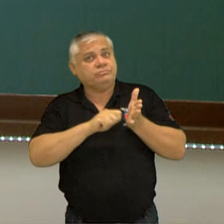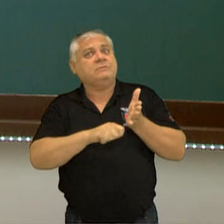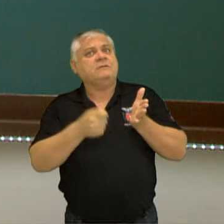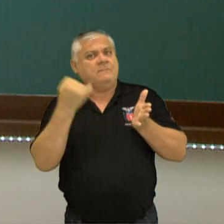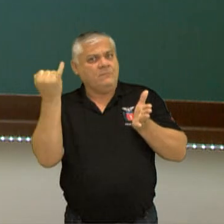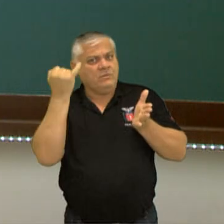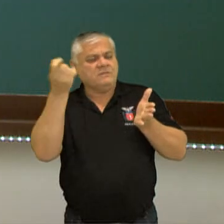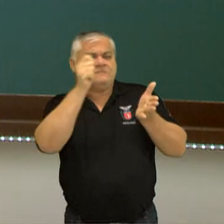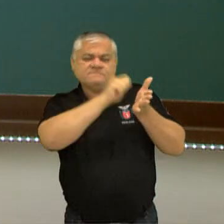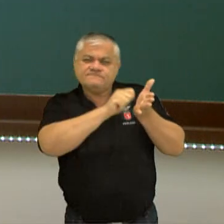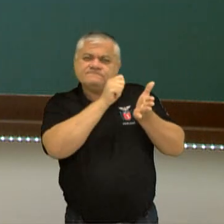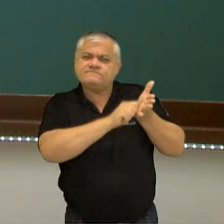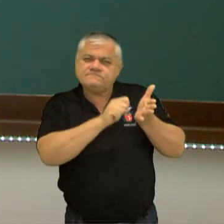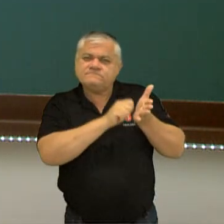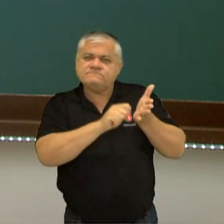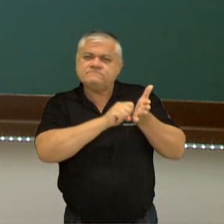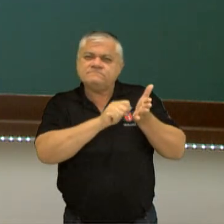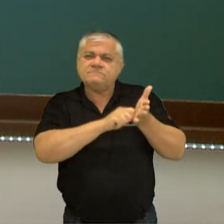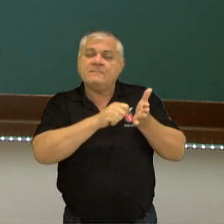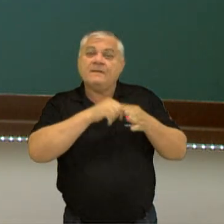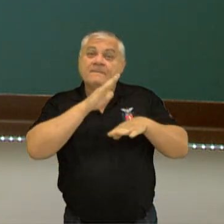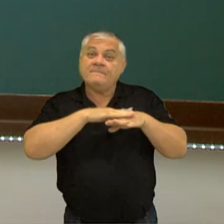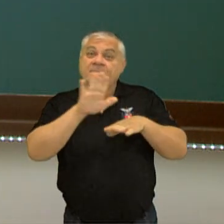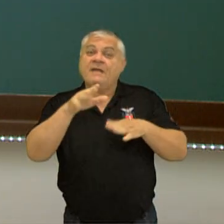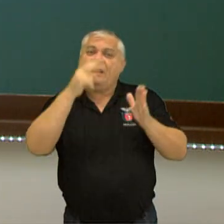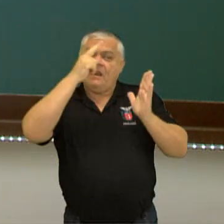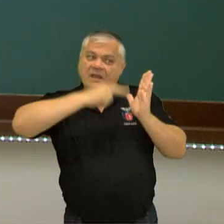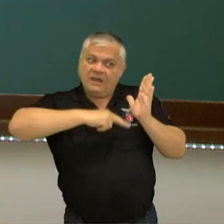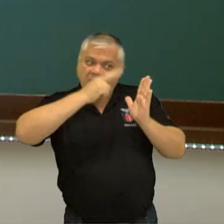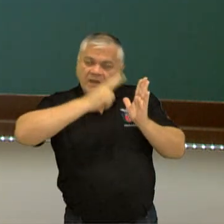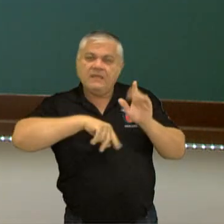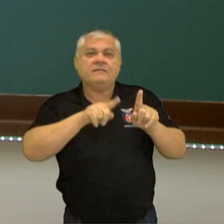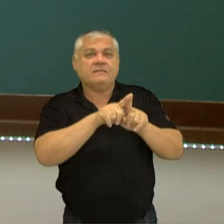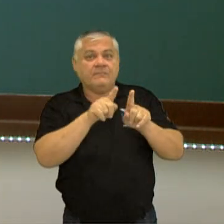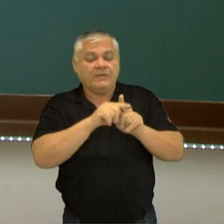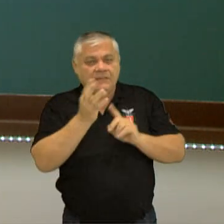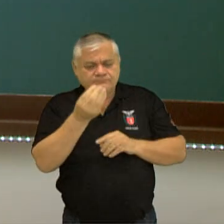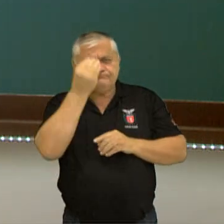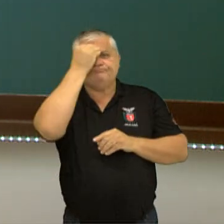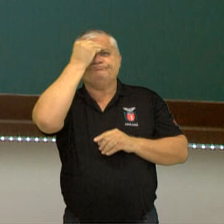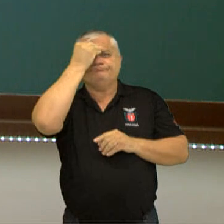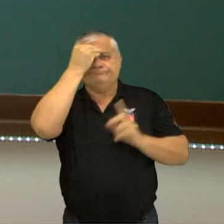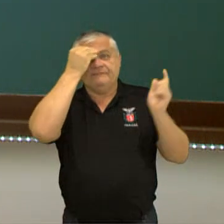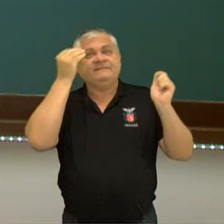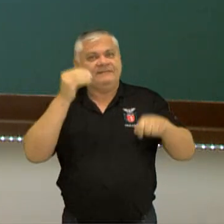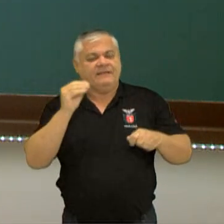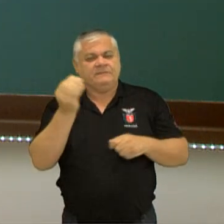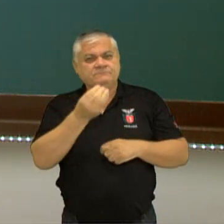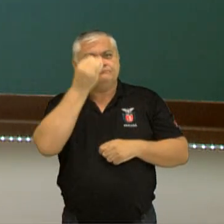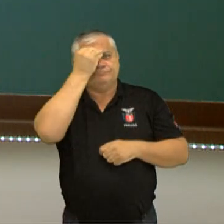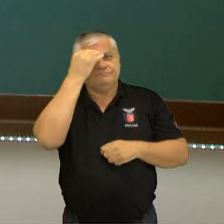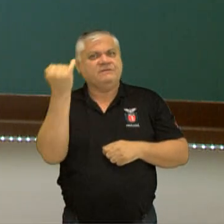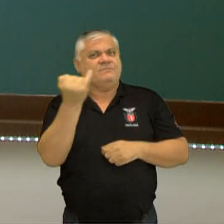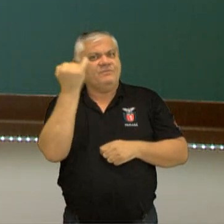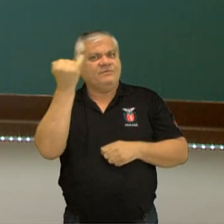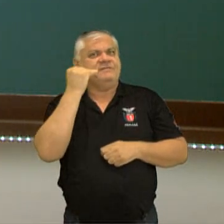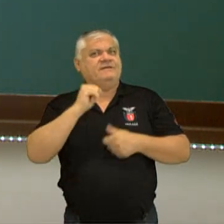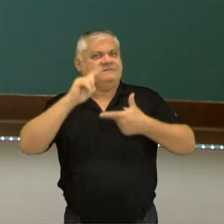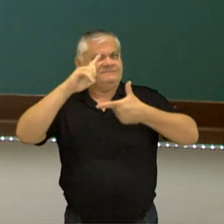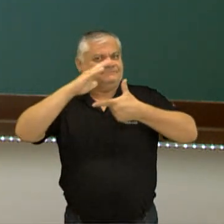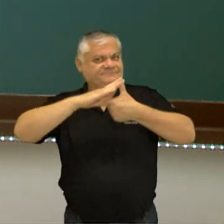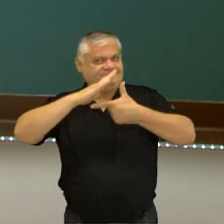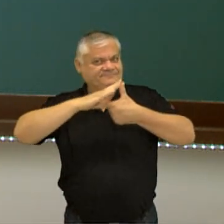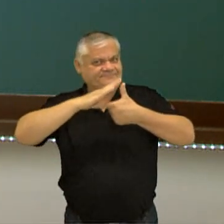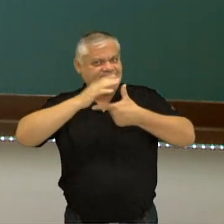mais você escreve, ou até leitura em voz alta, ajuda você a mentalizar essa relação fundamental da trigonometria.